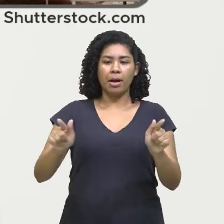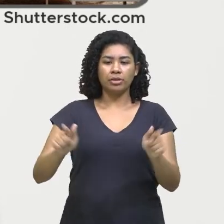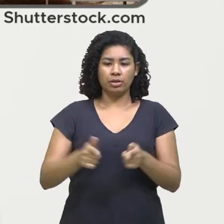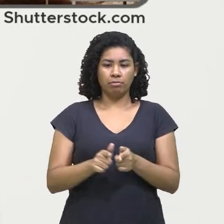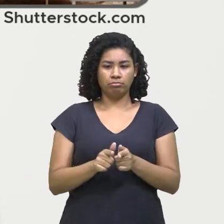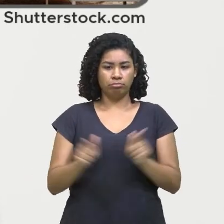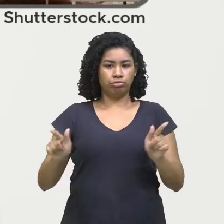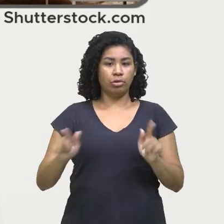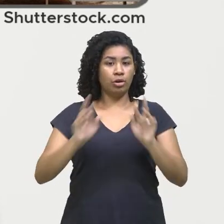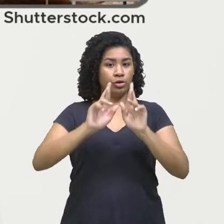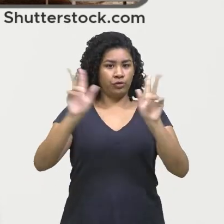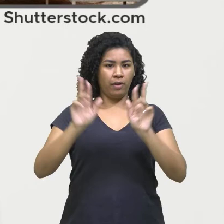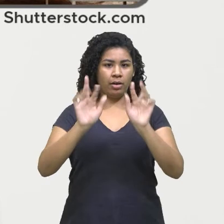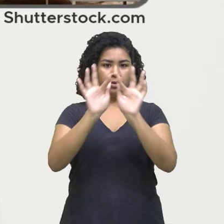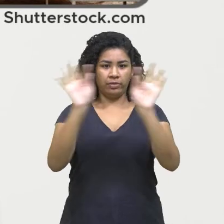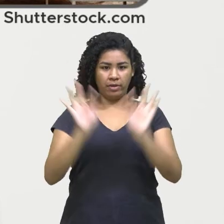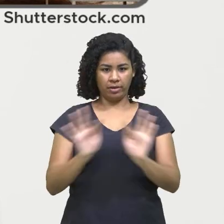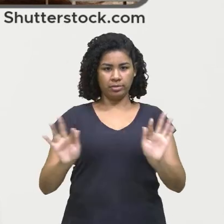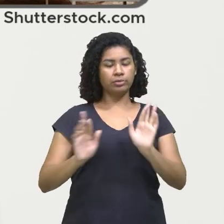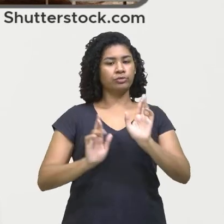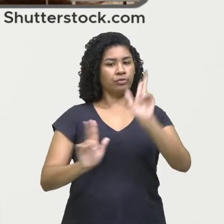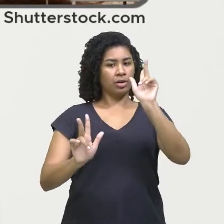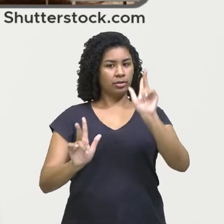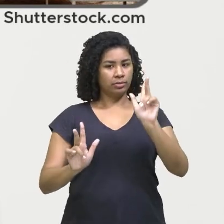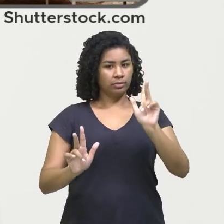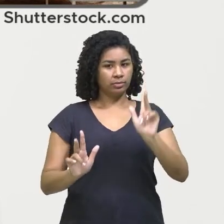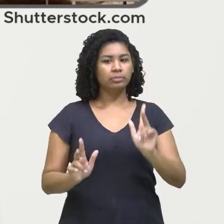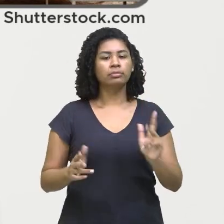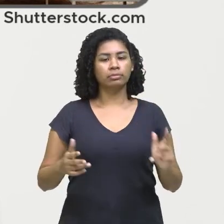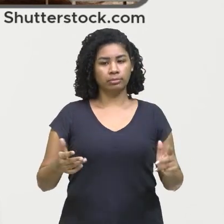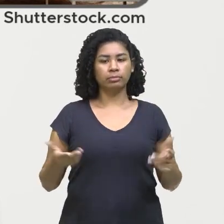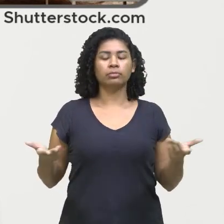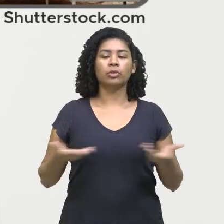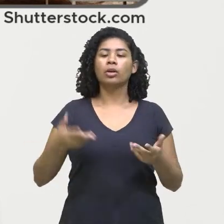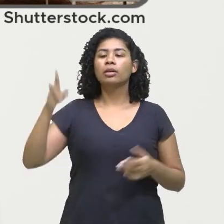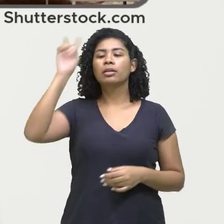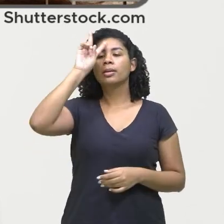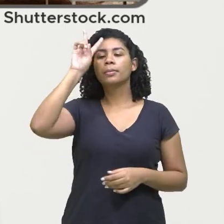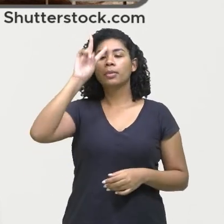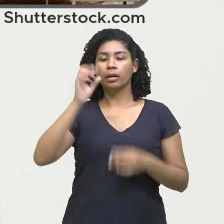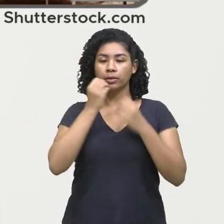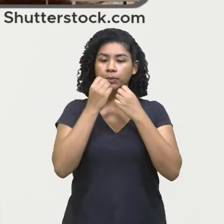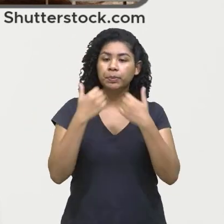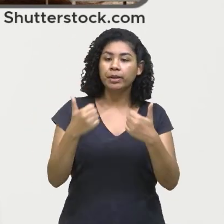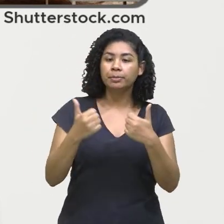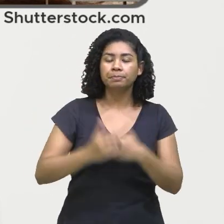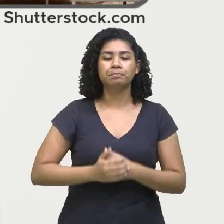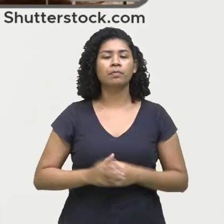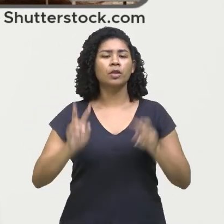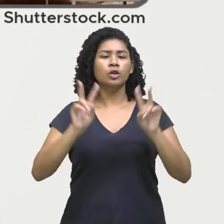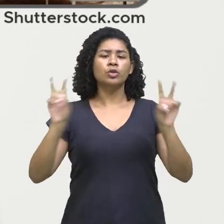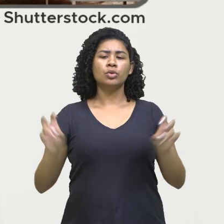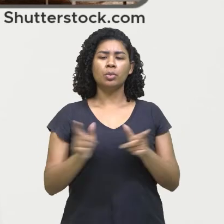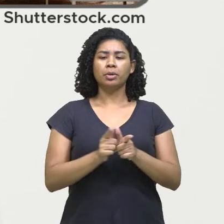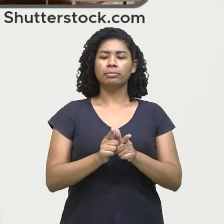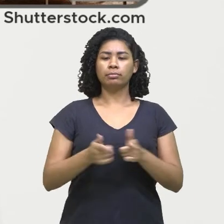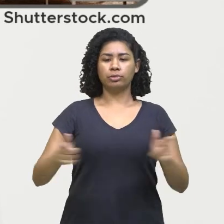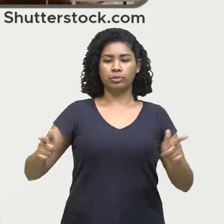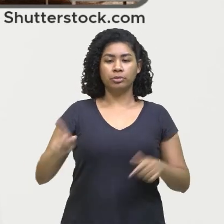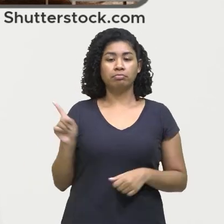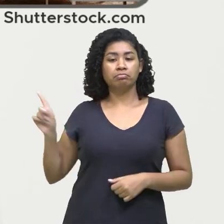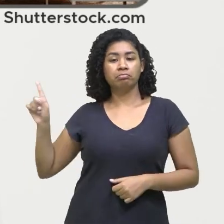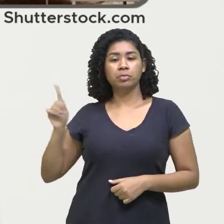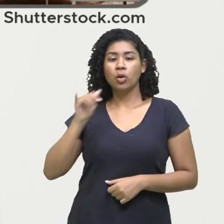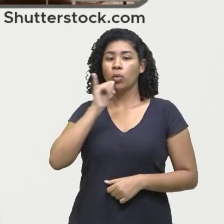gramática. Então, a gente vai relembrar um pouco sobre isso. Então, em relação à gramática, esse é o exemplo que